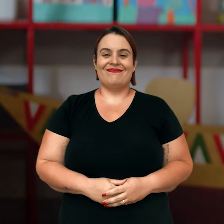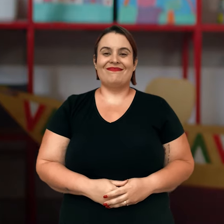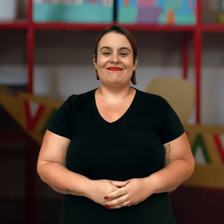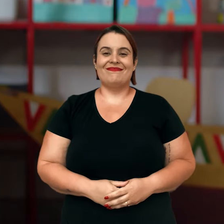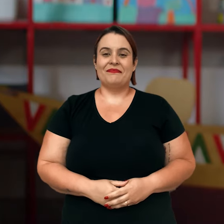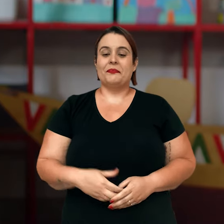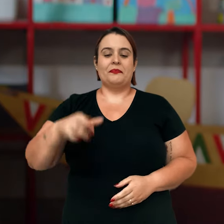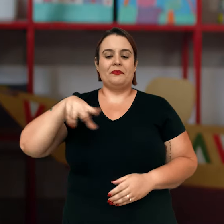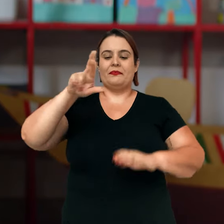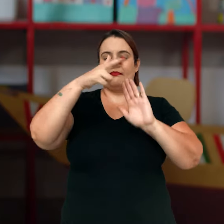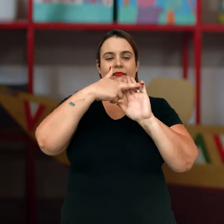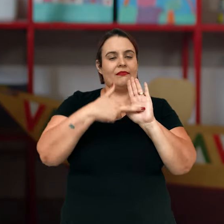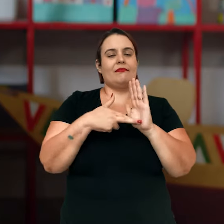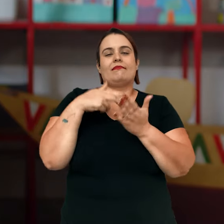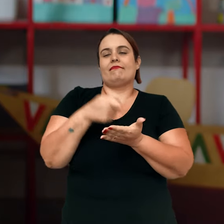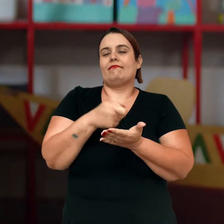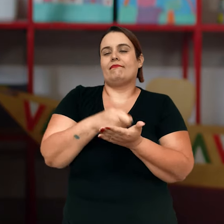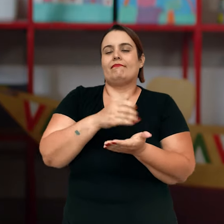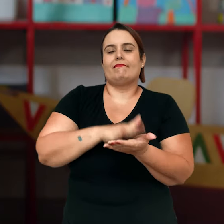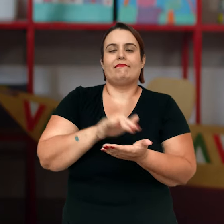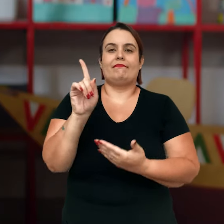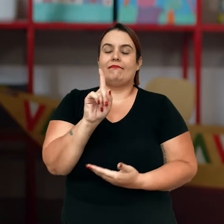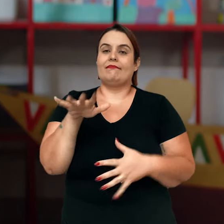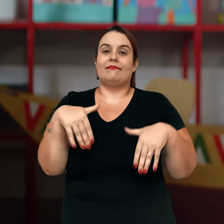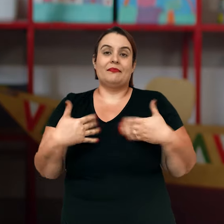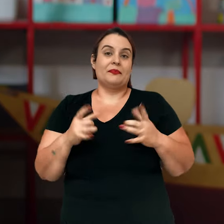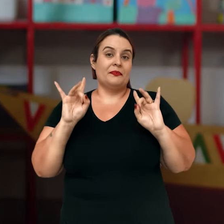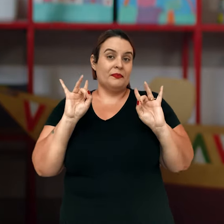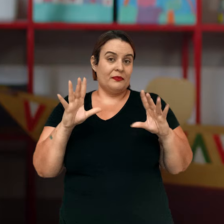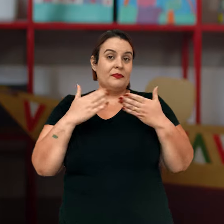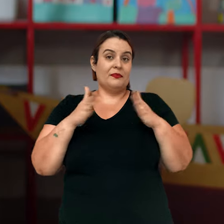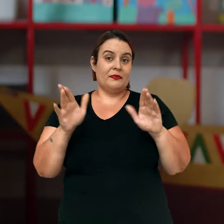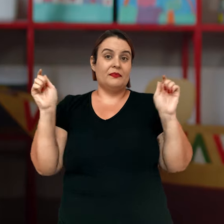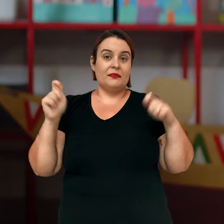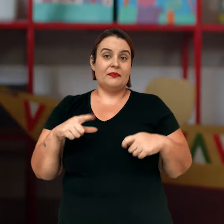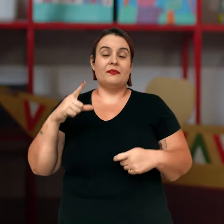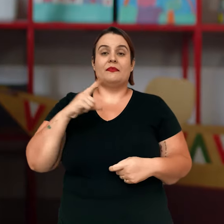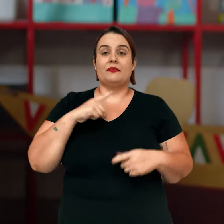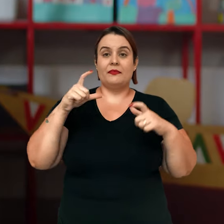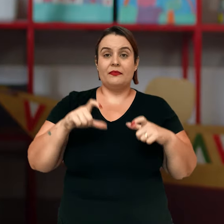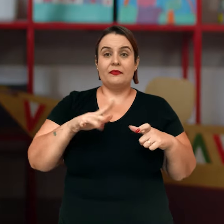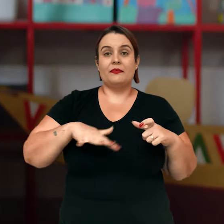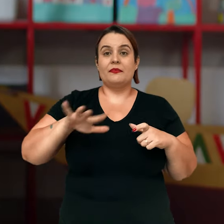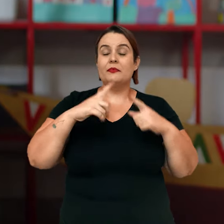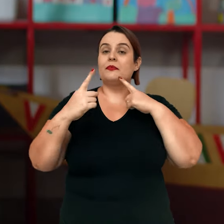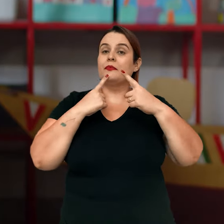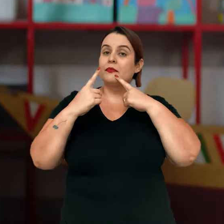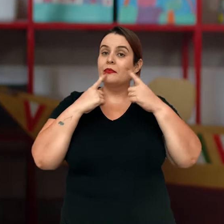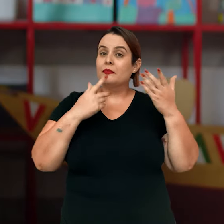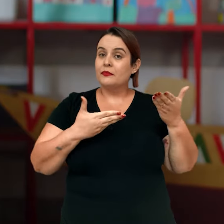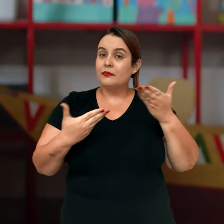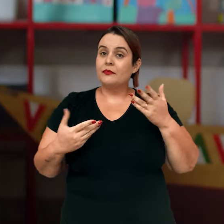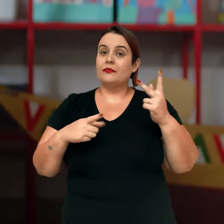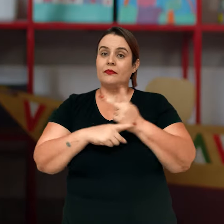ali. E não foi regrando, não foi cobrando, né? Foi simplesmente abrindo o espaço, abrindo a discussão